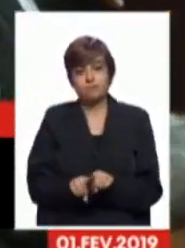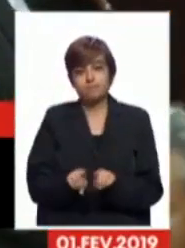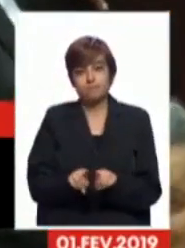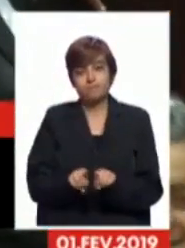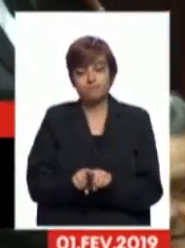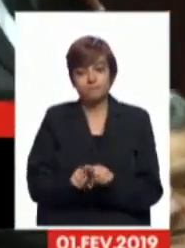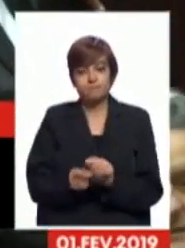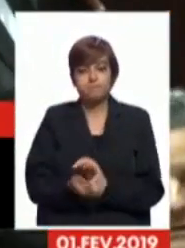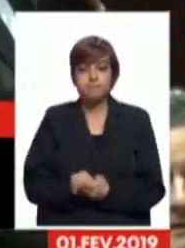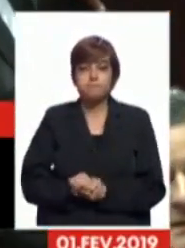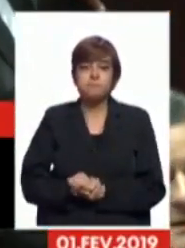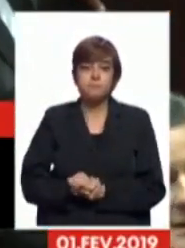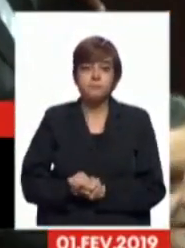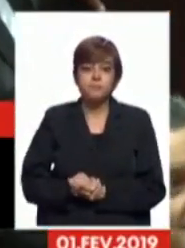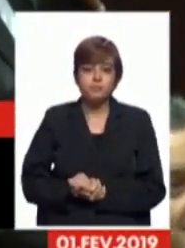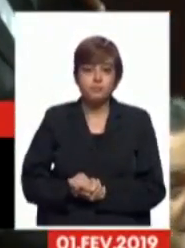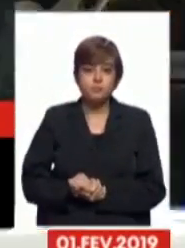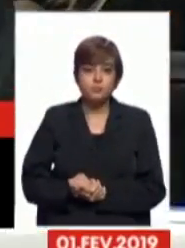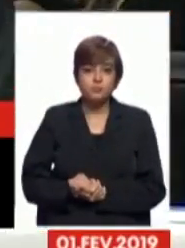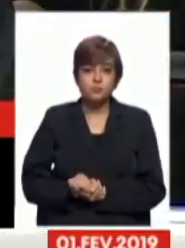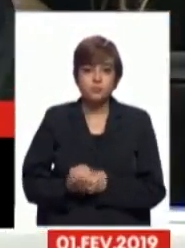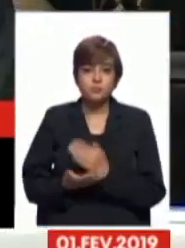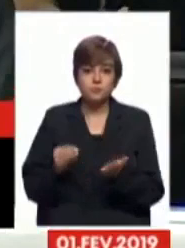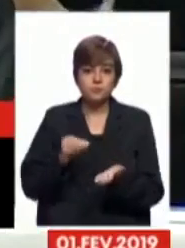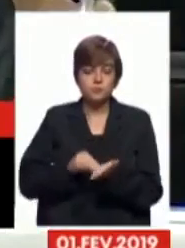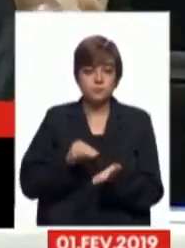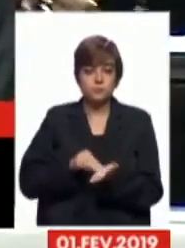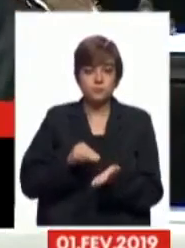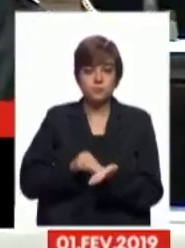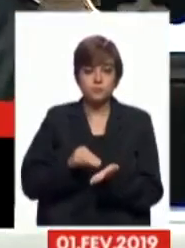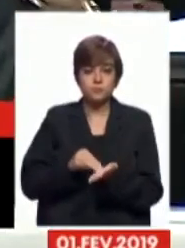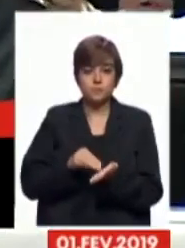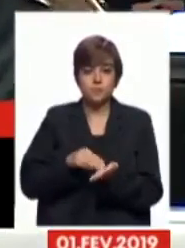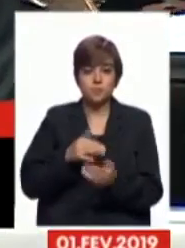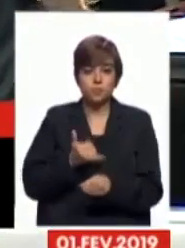Senhor presidente, computa a ausência do deputado Virgílio Guimarães, por favor.